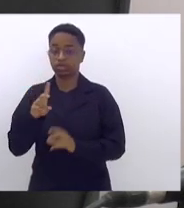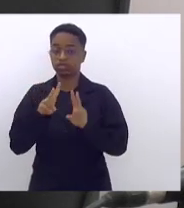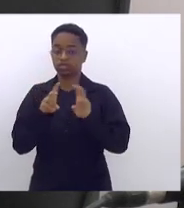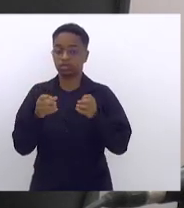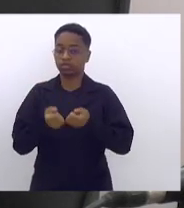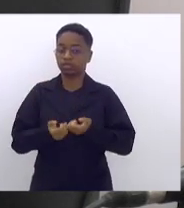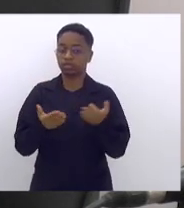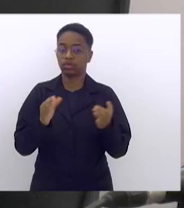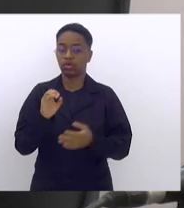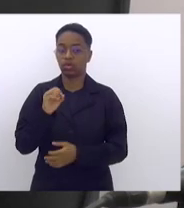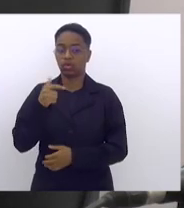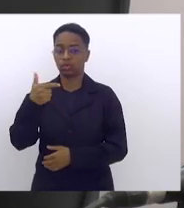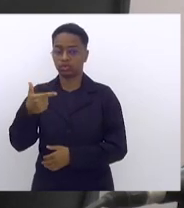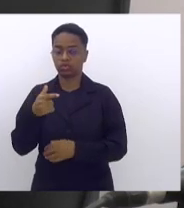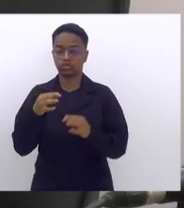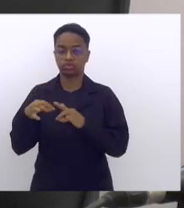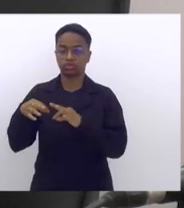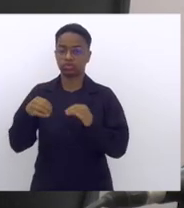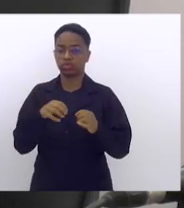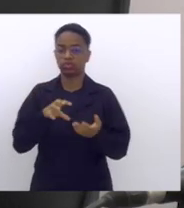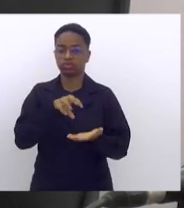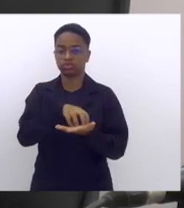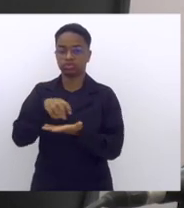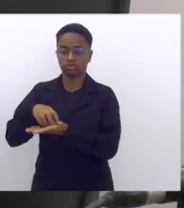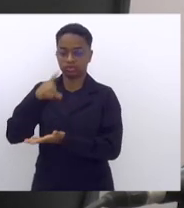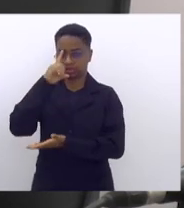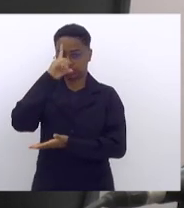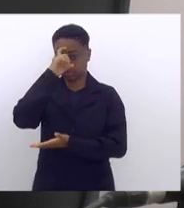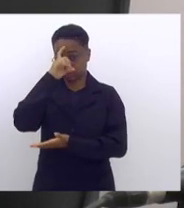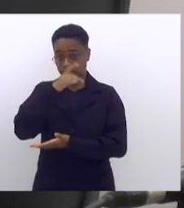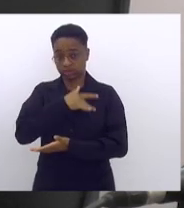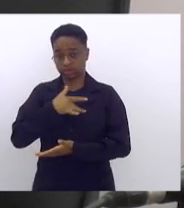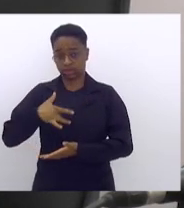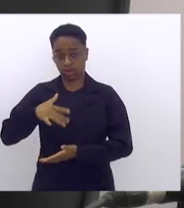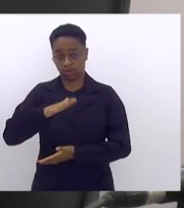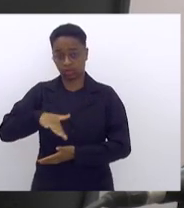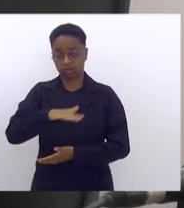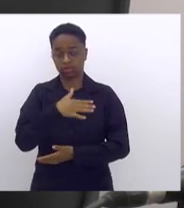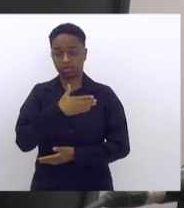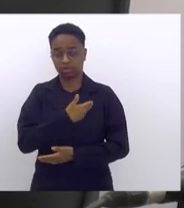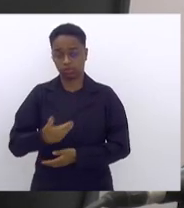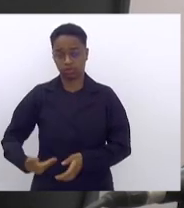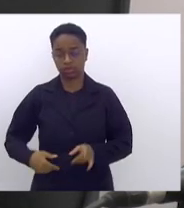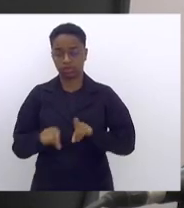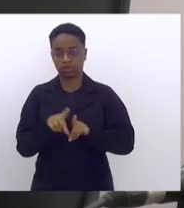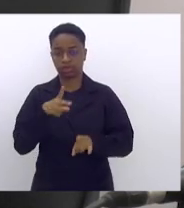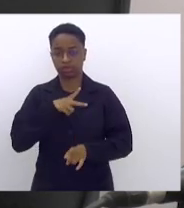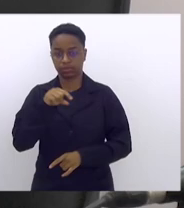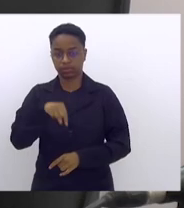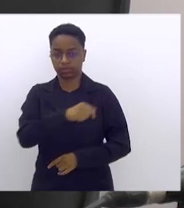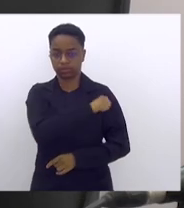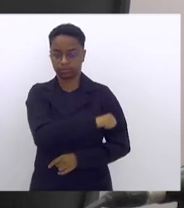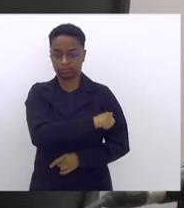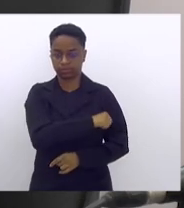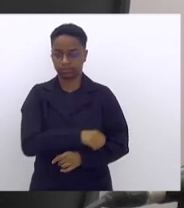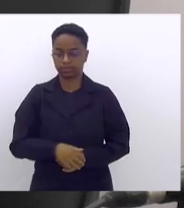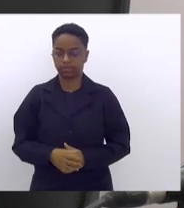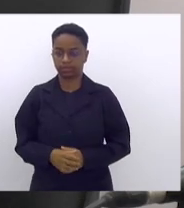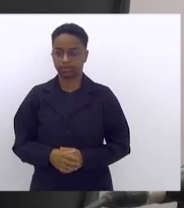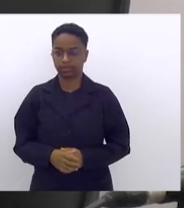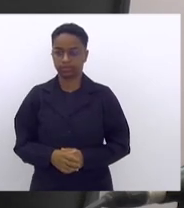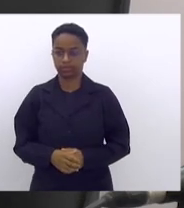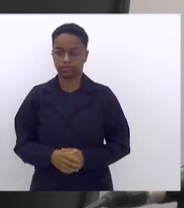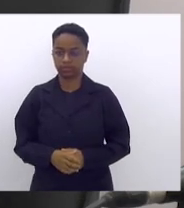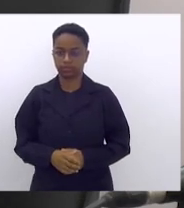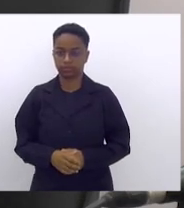em todas as unidades de saúde da rede pública e privada no âmbito do Estado do Rio de Janeiro. O